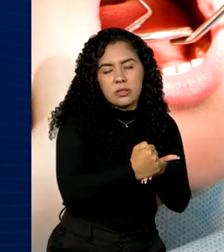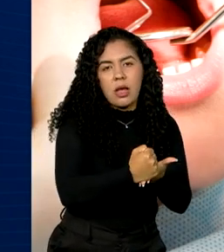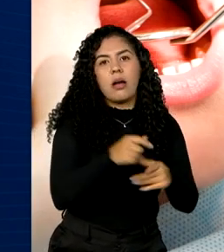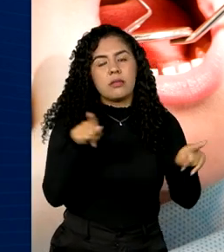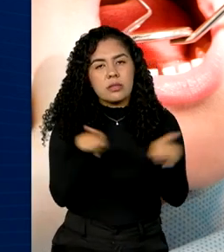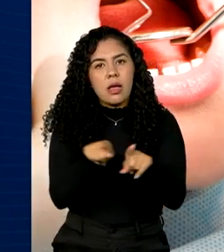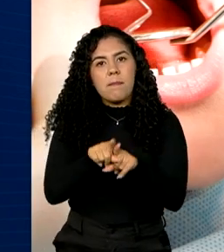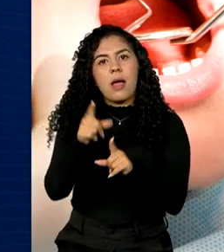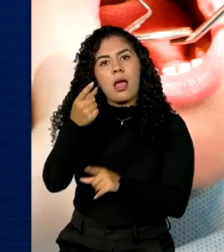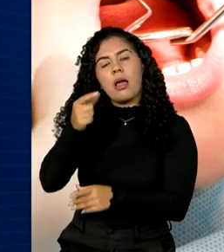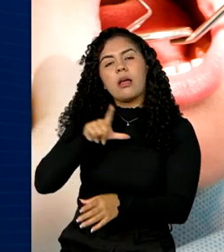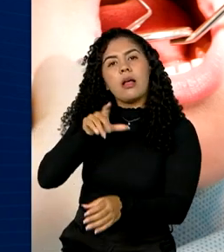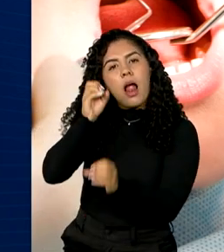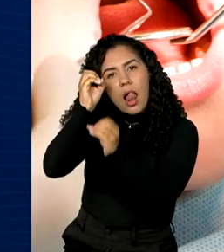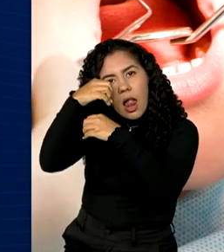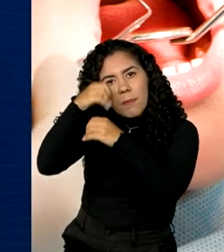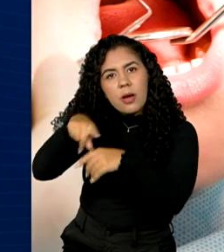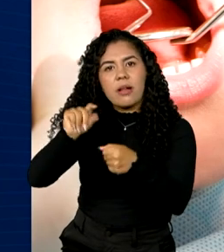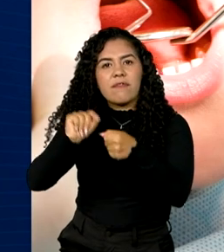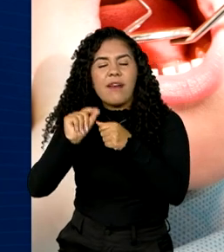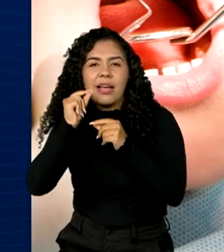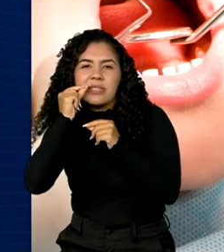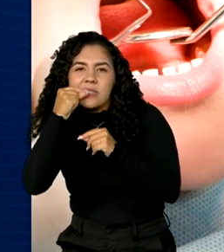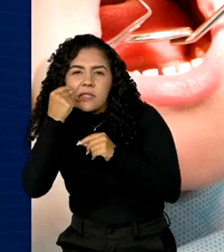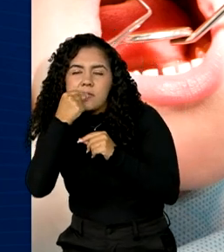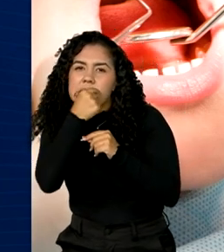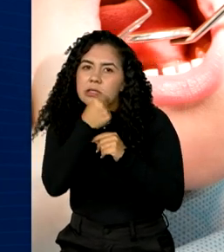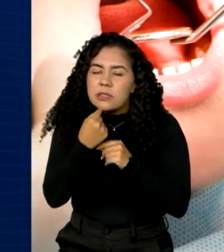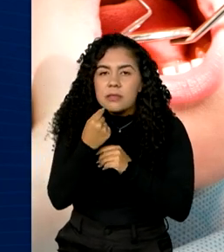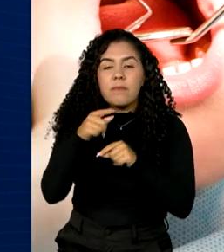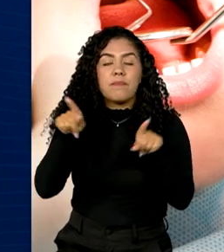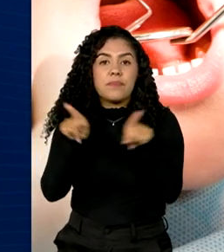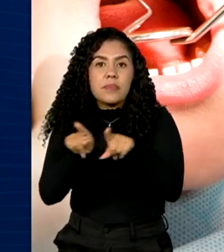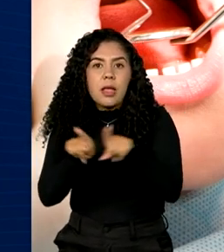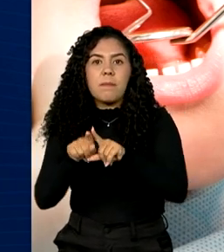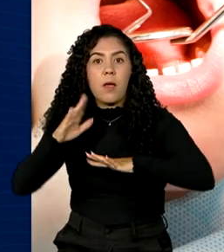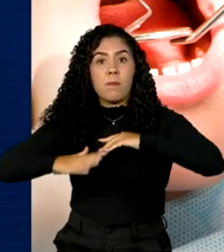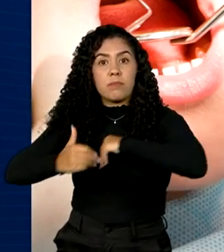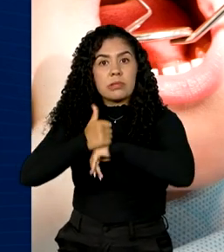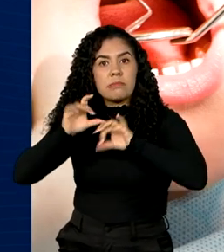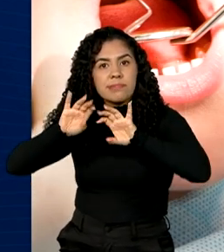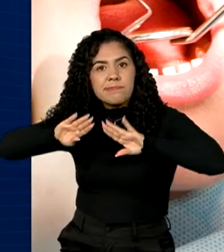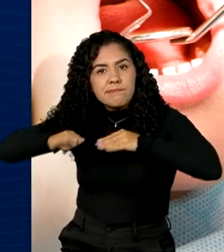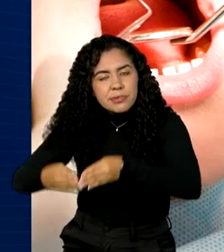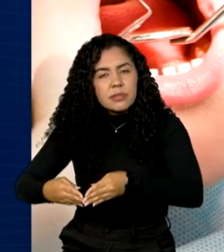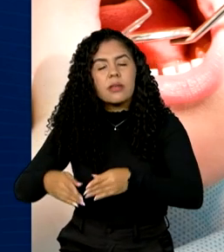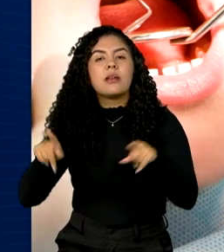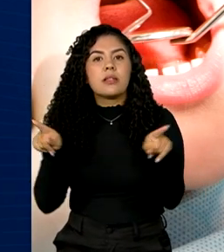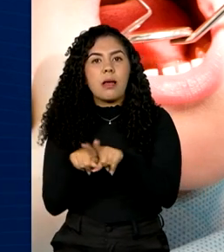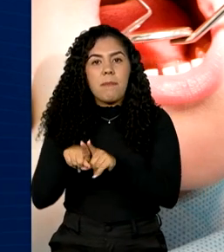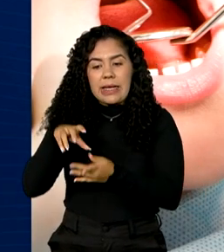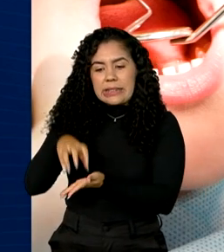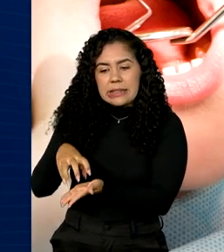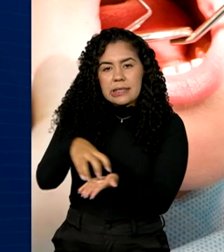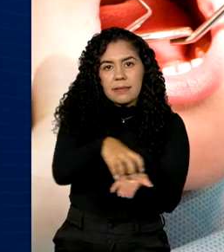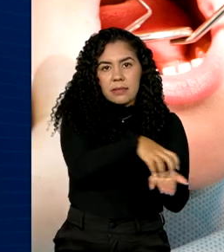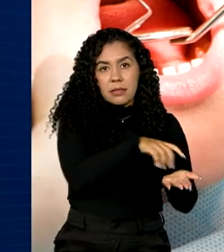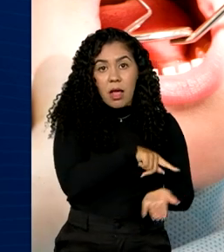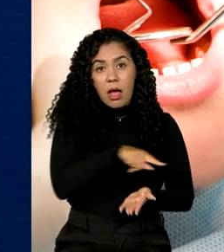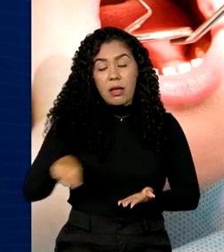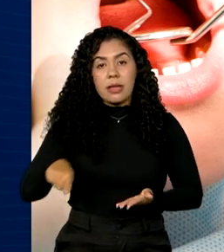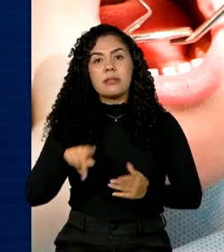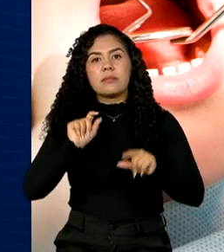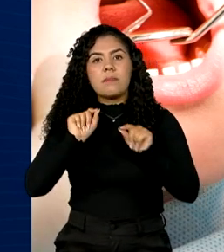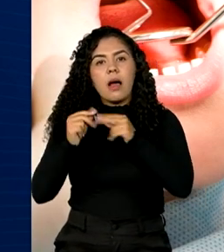para laboratórios regionais de prótese dentária, serviços de especialidades, além dos centros de especialidades